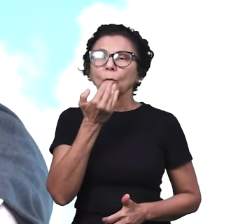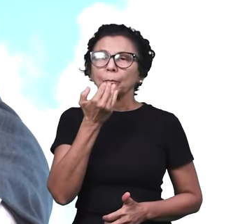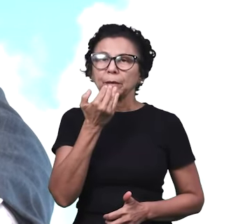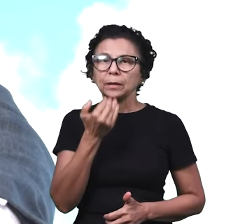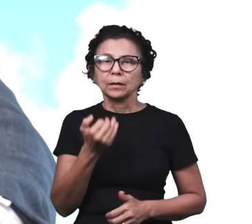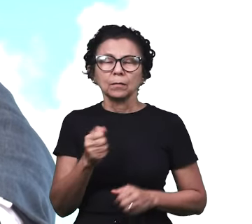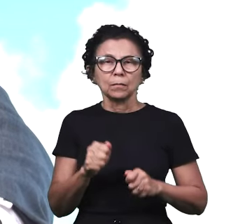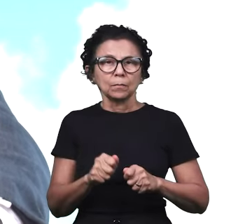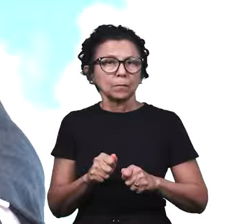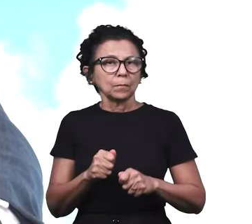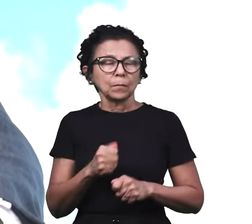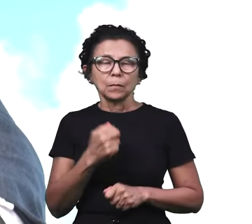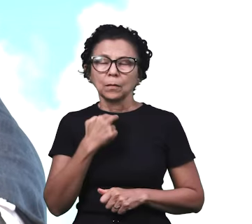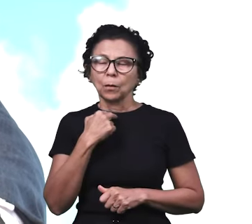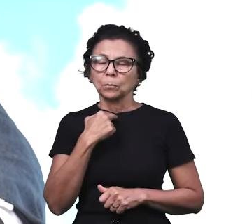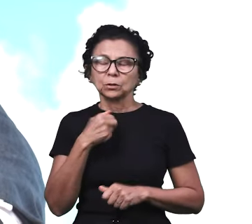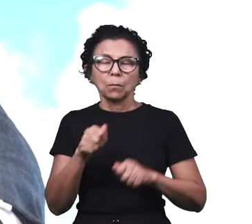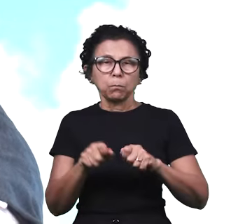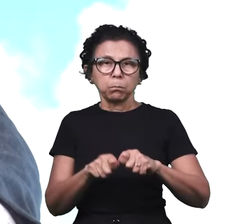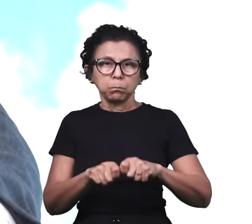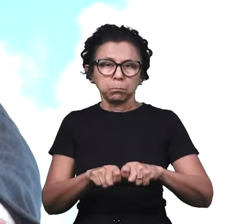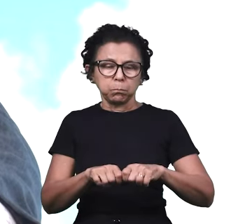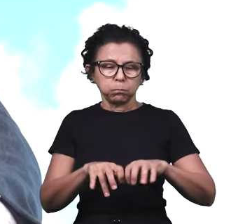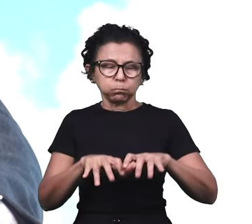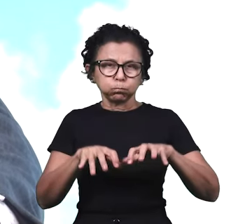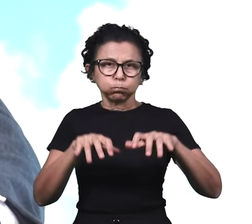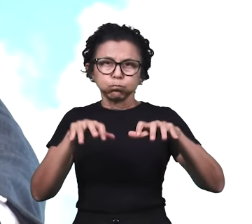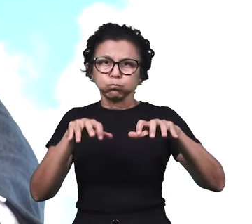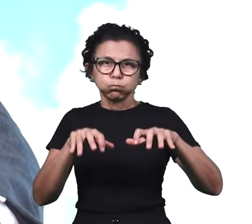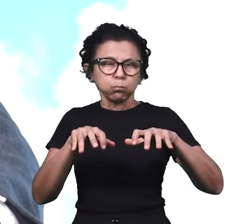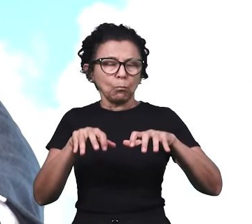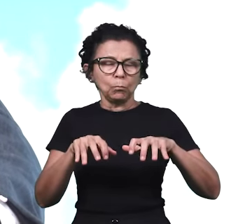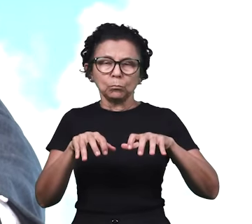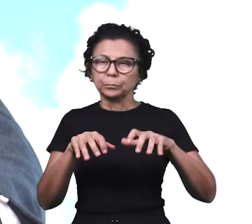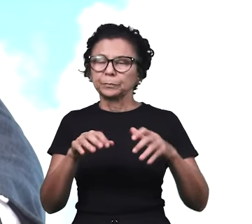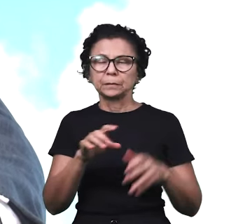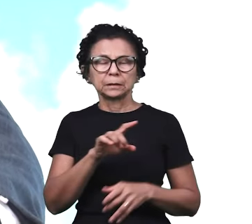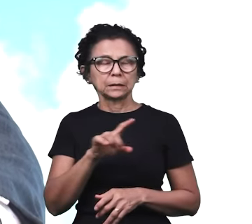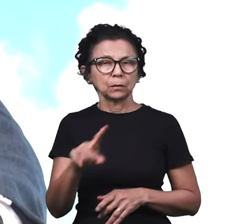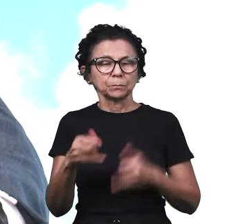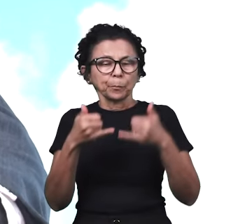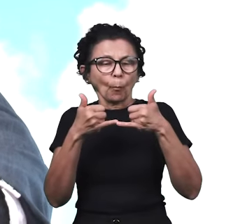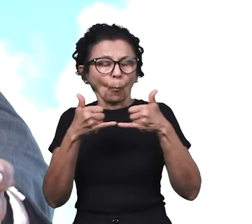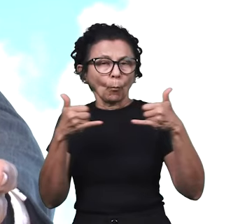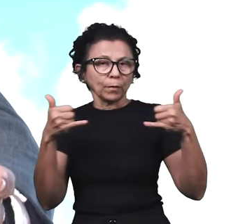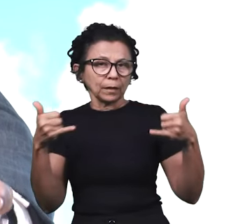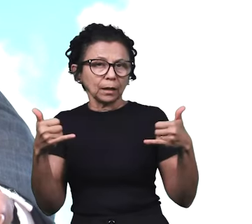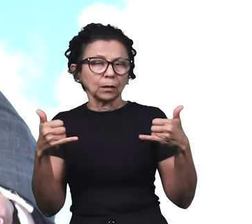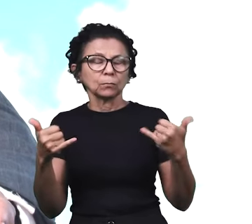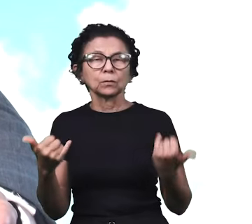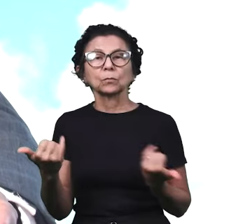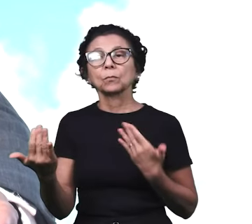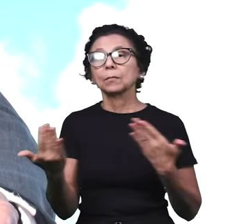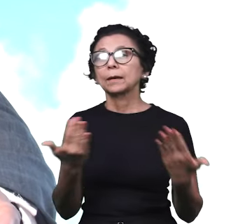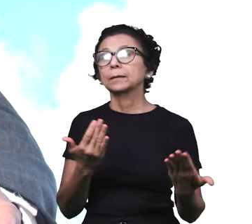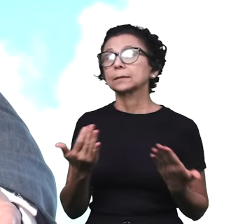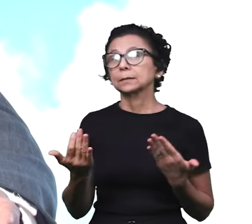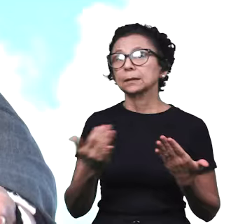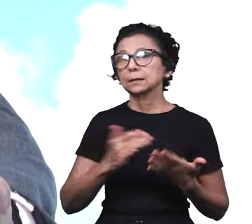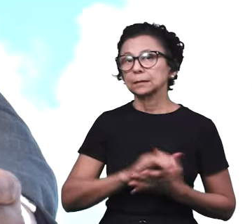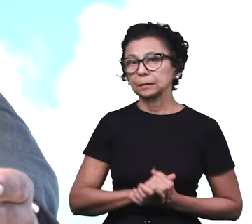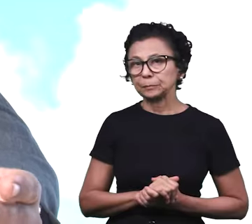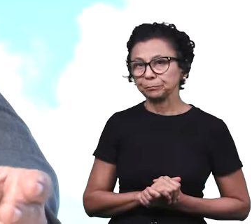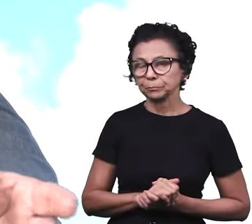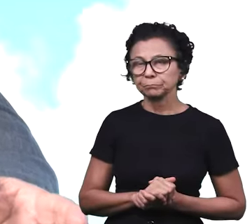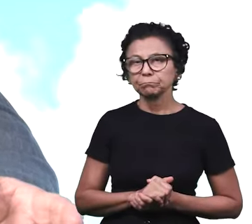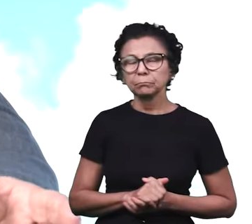de Deus, que ela é sem fermento, ela não tem capacidade humana, ela não é